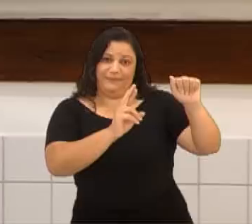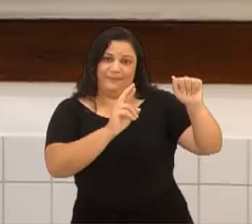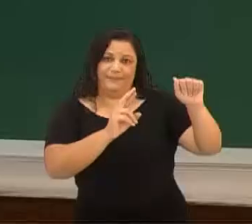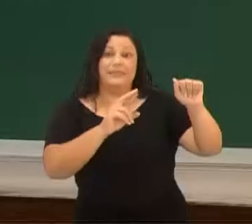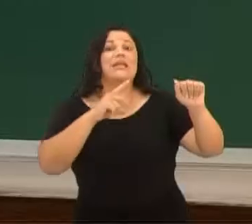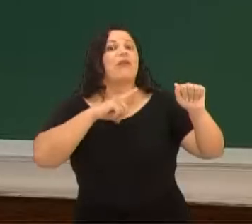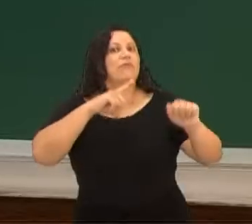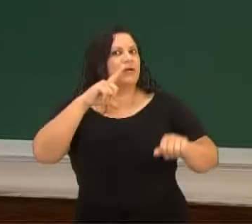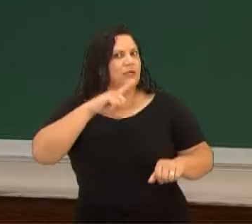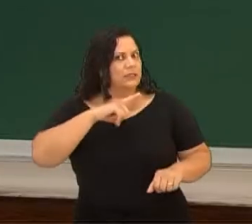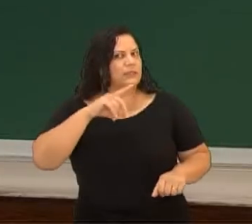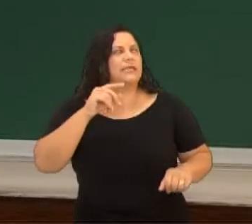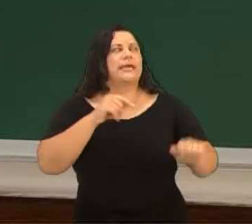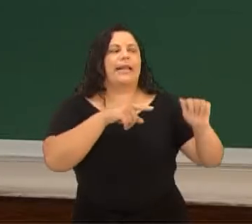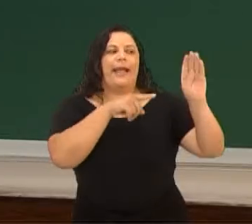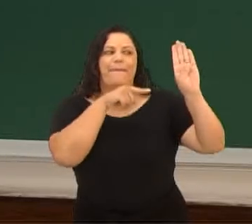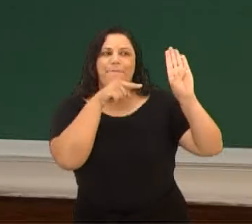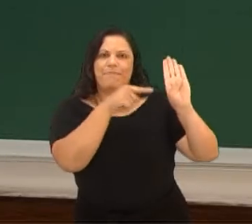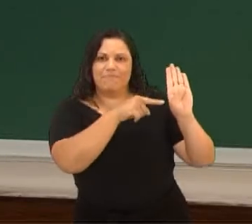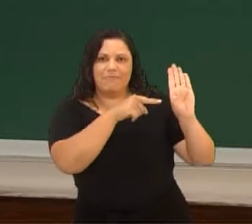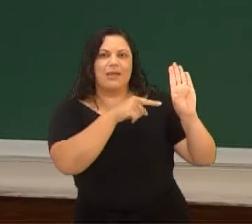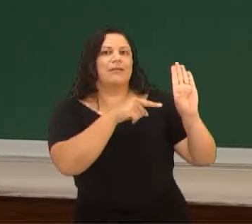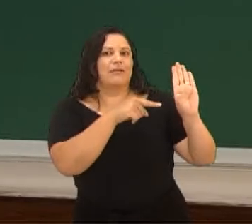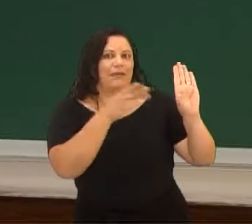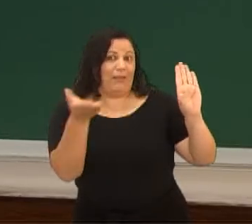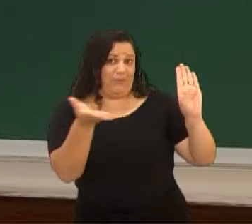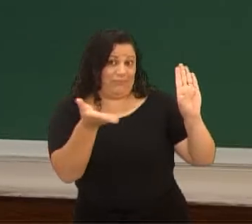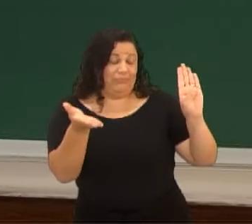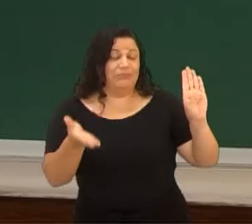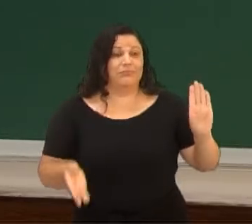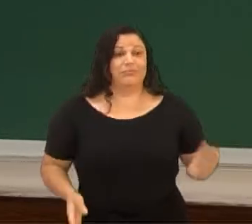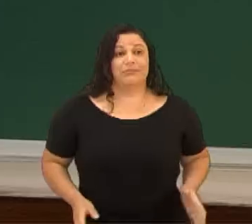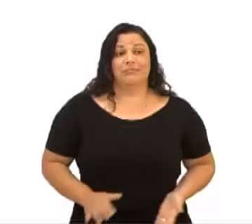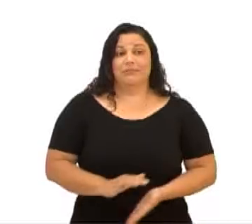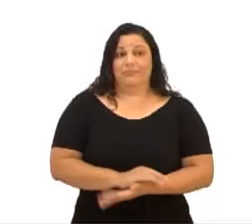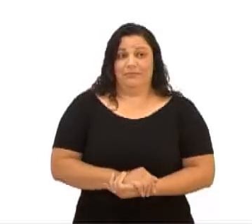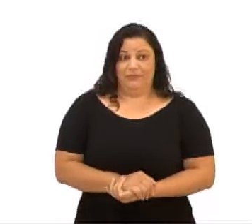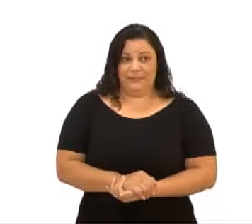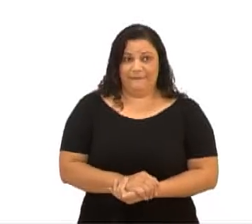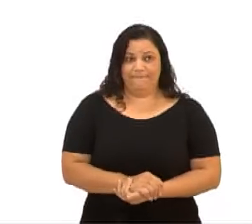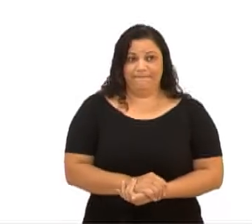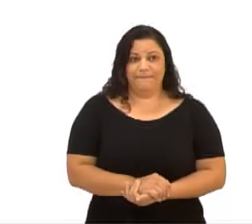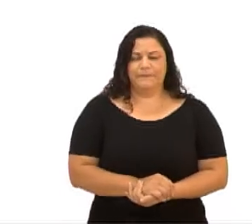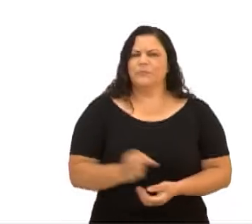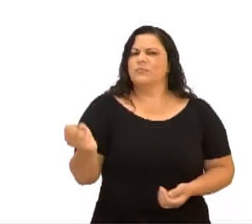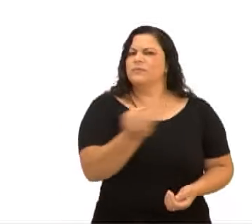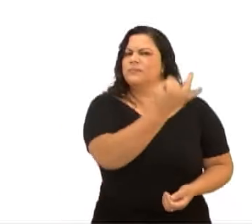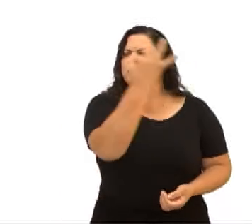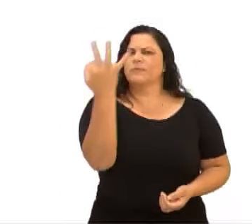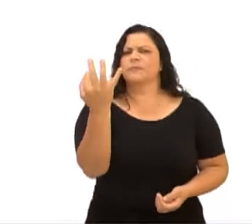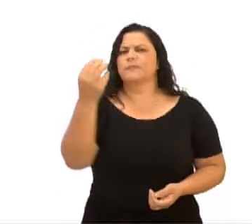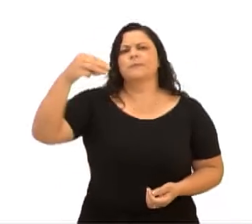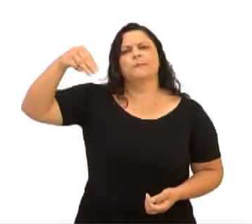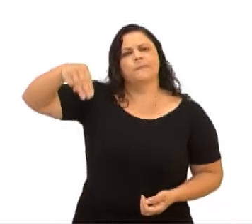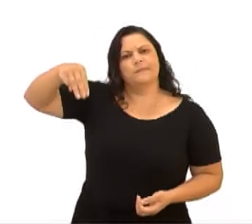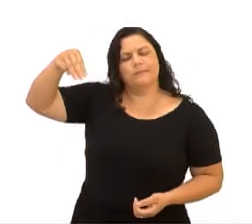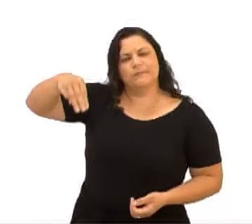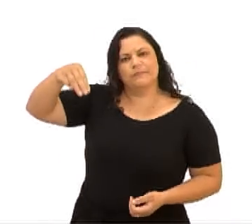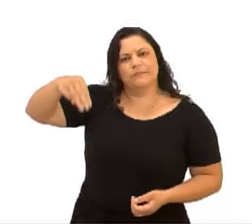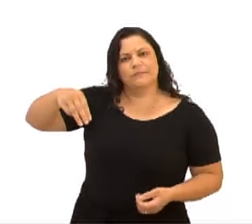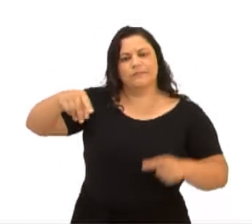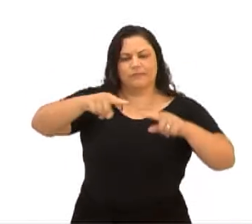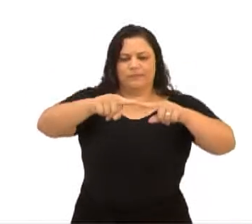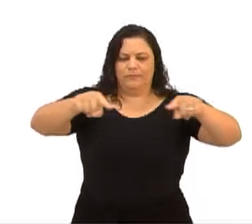letra B, não é mesmo? Então, vamos para a letra B. Quantos metros quadrados de cerâmica